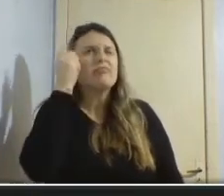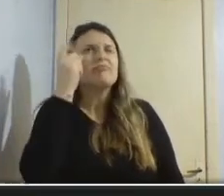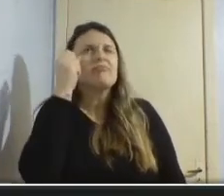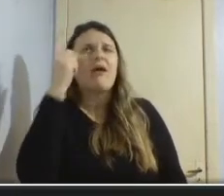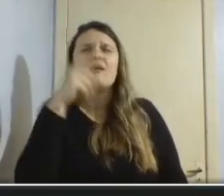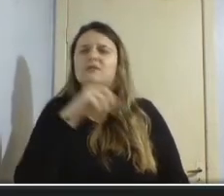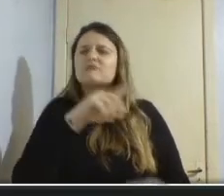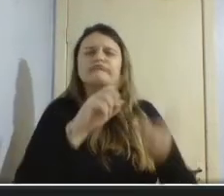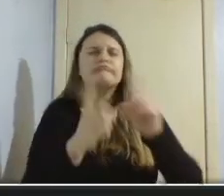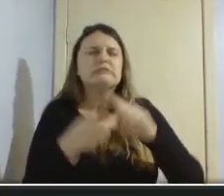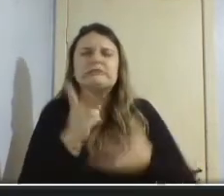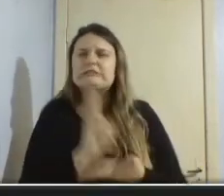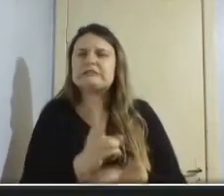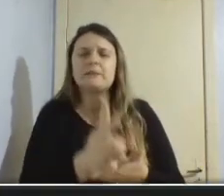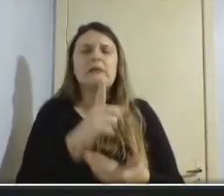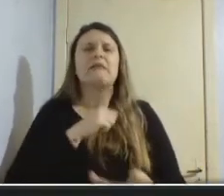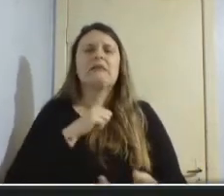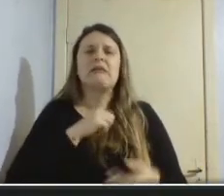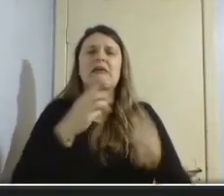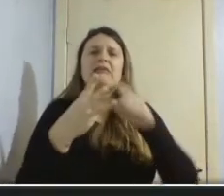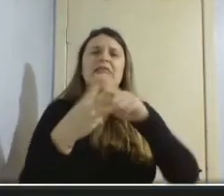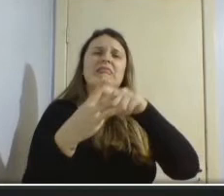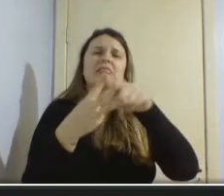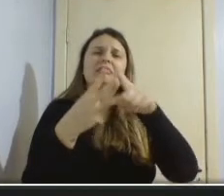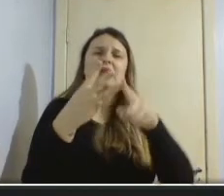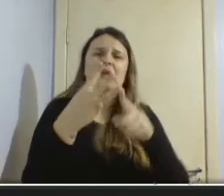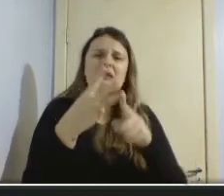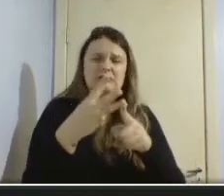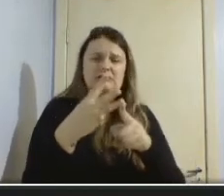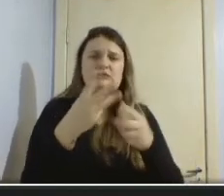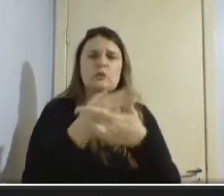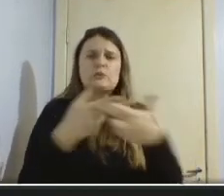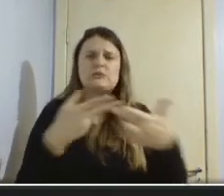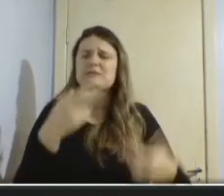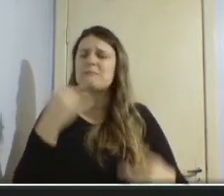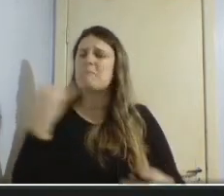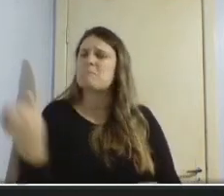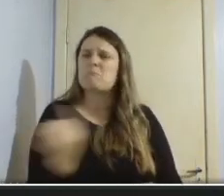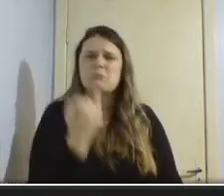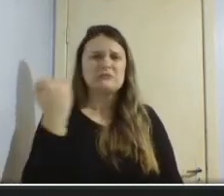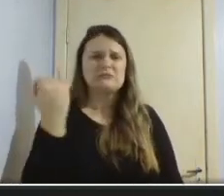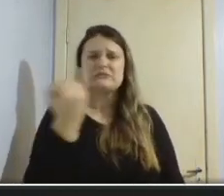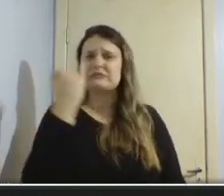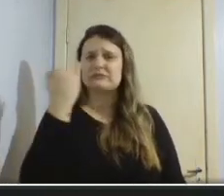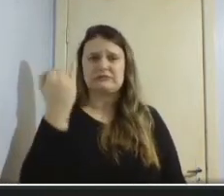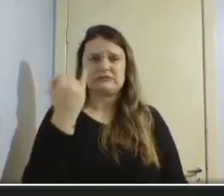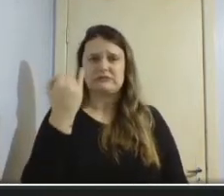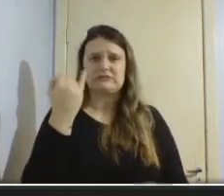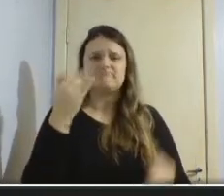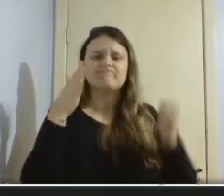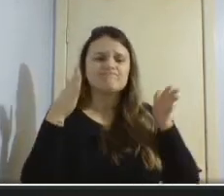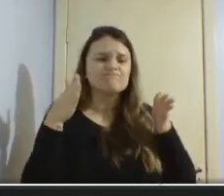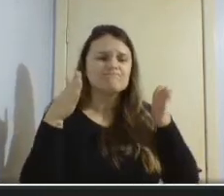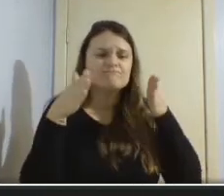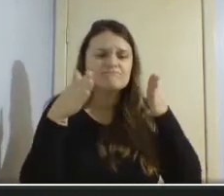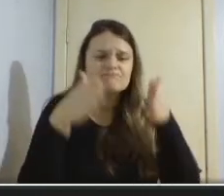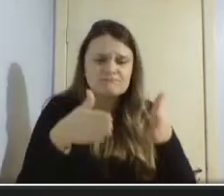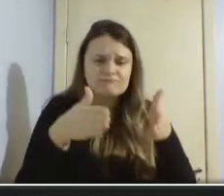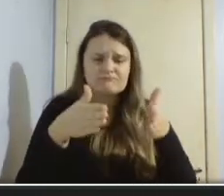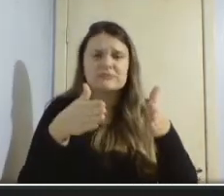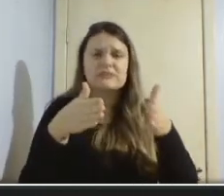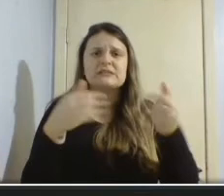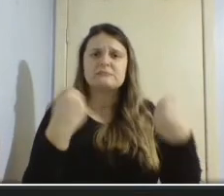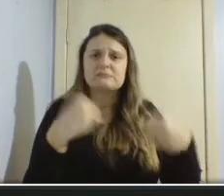3 pilares bastante relevantes do ponto de vista de que haja a contextualização e